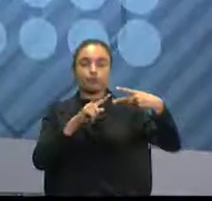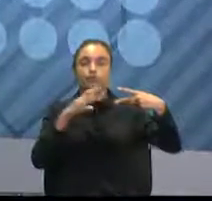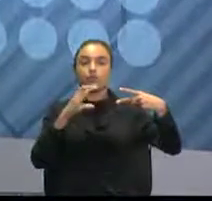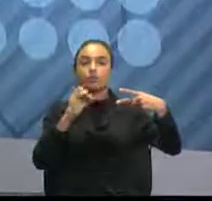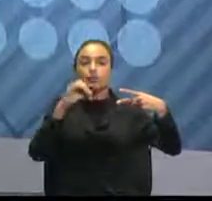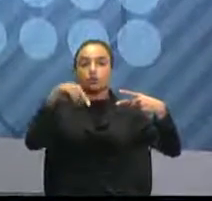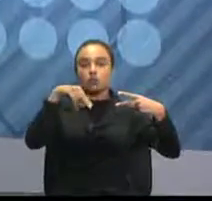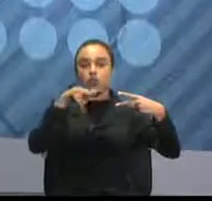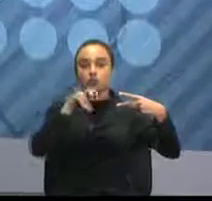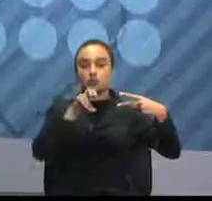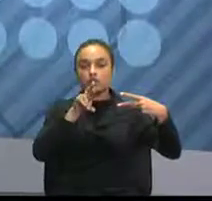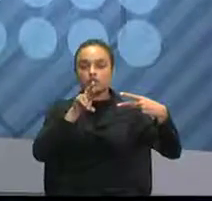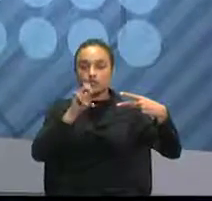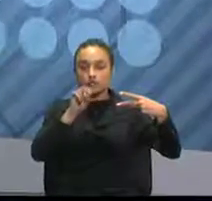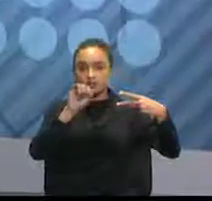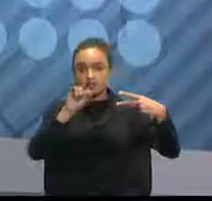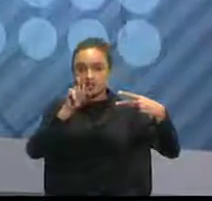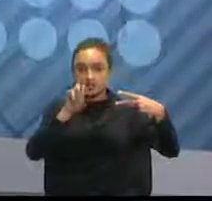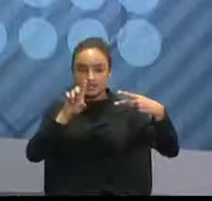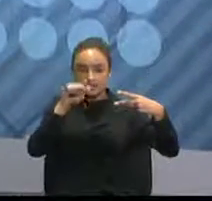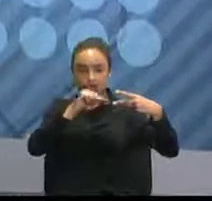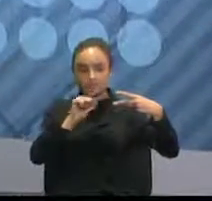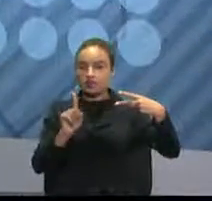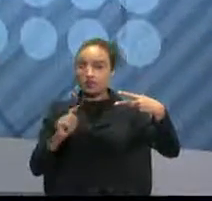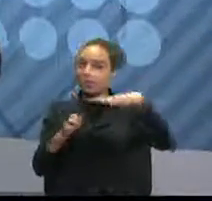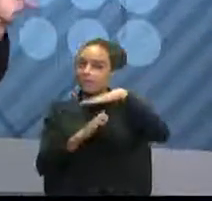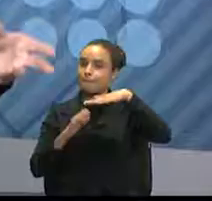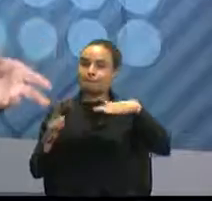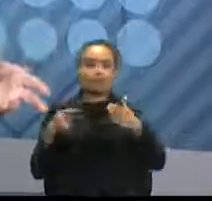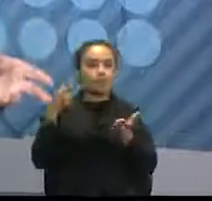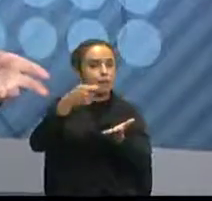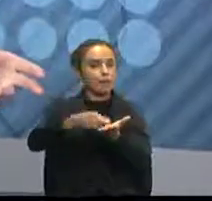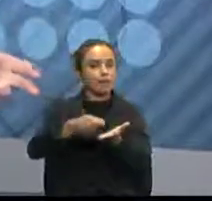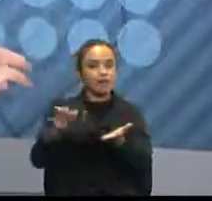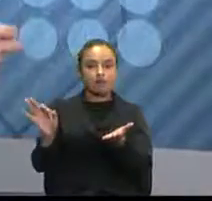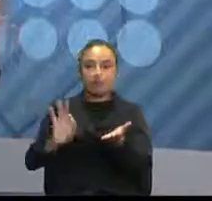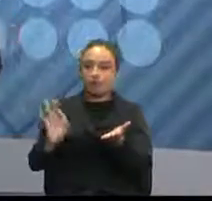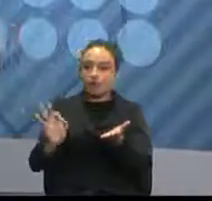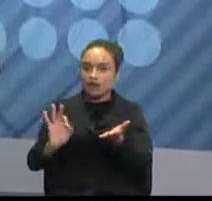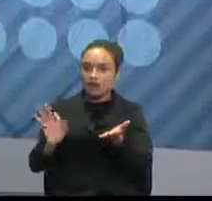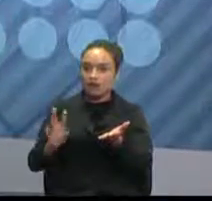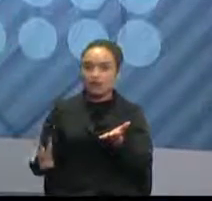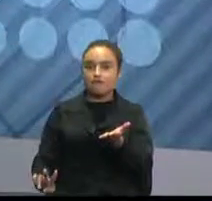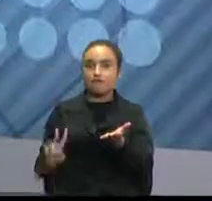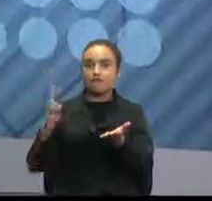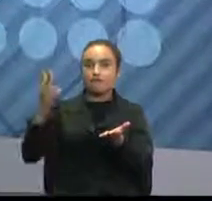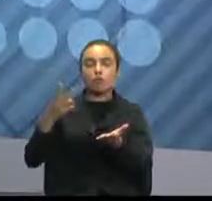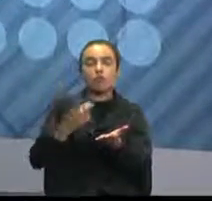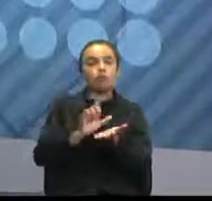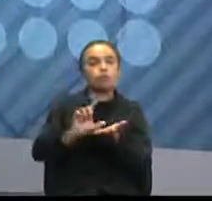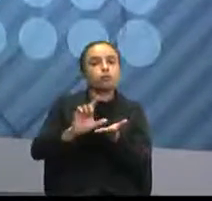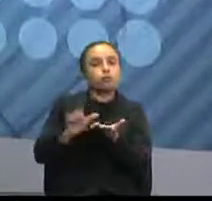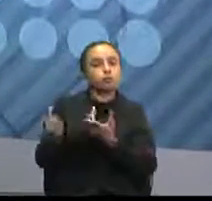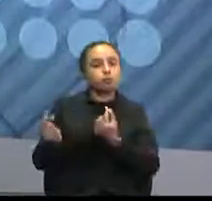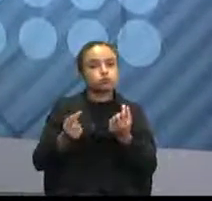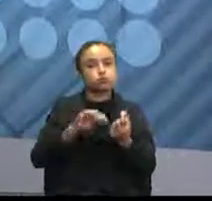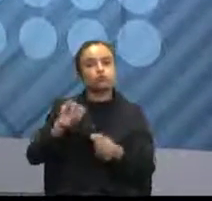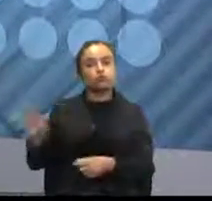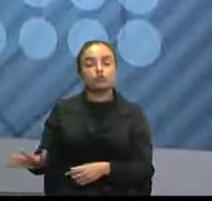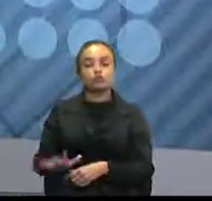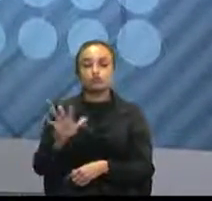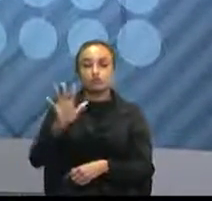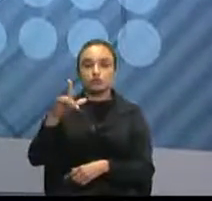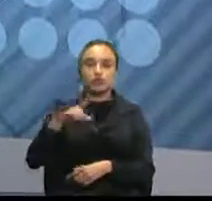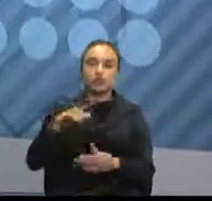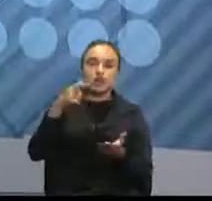a empresa tem opção e não te pagar em valores monetários ou seja o dinheiro mas o juízo mas ela vai pegar esse valor